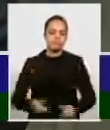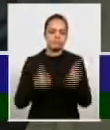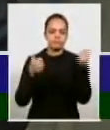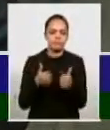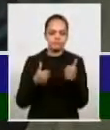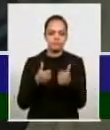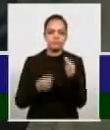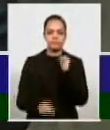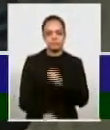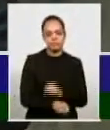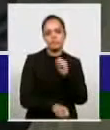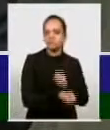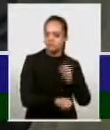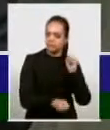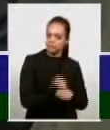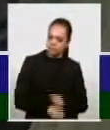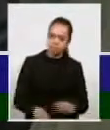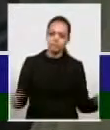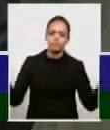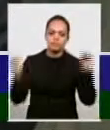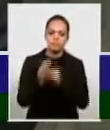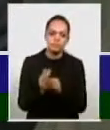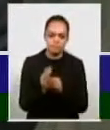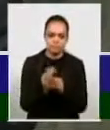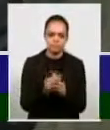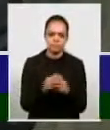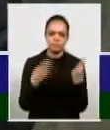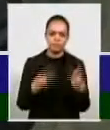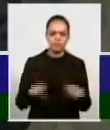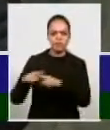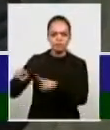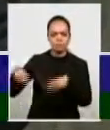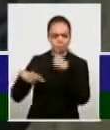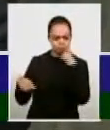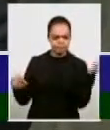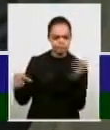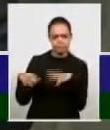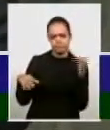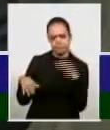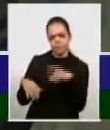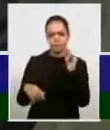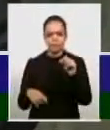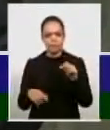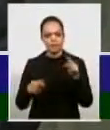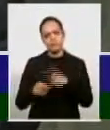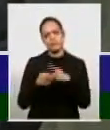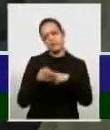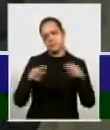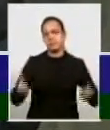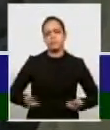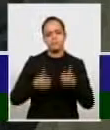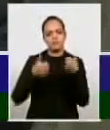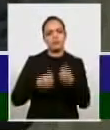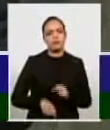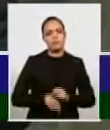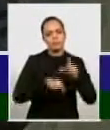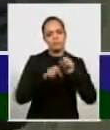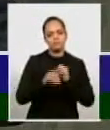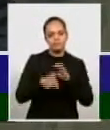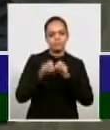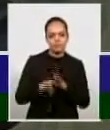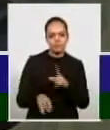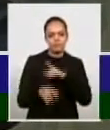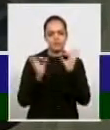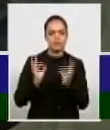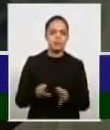das expectativas, a colocação dessas lixeiras para tornar a cidade cada vez mais educadora. E, sem